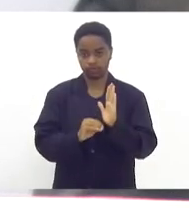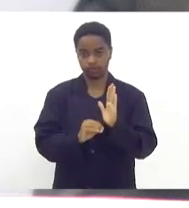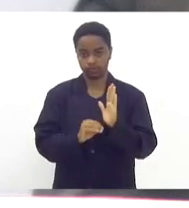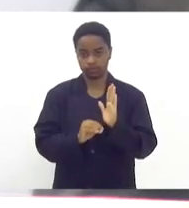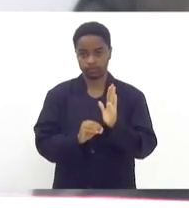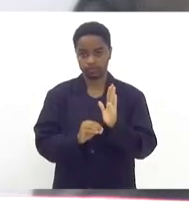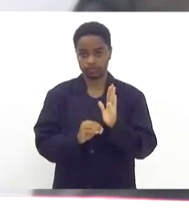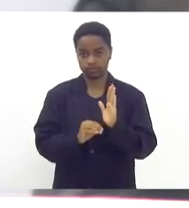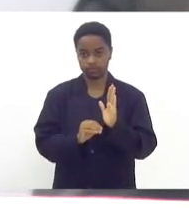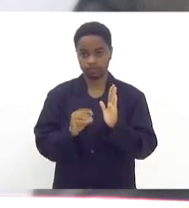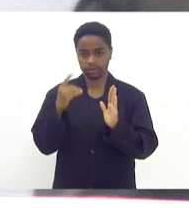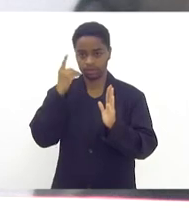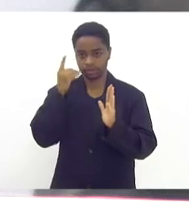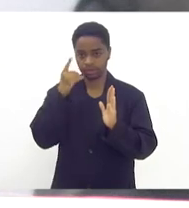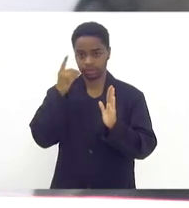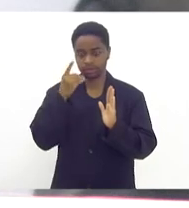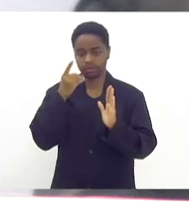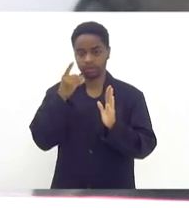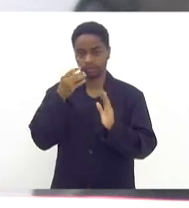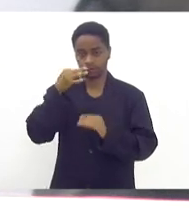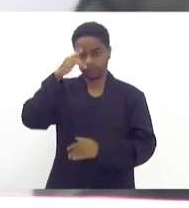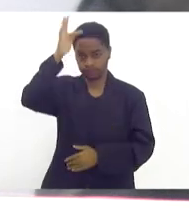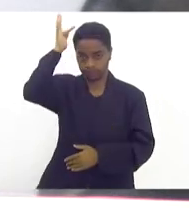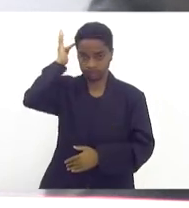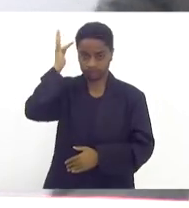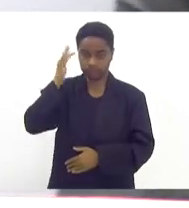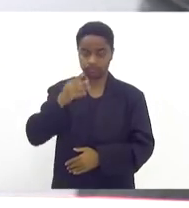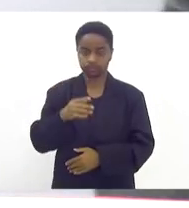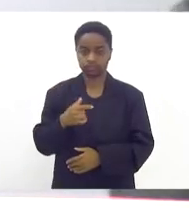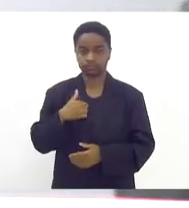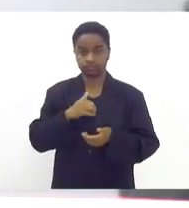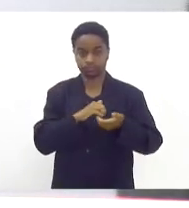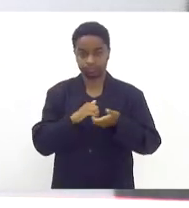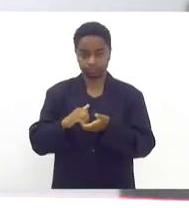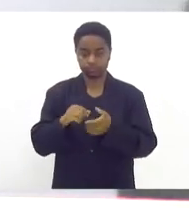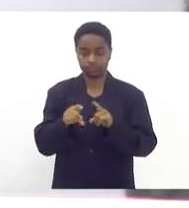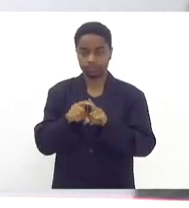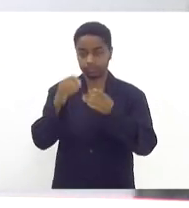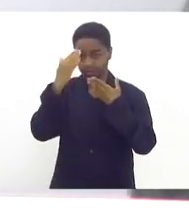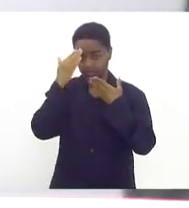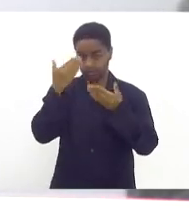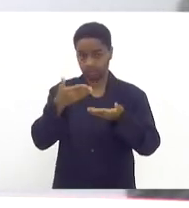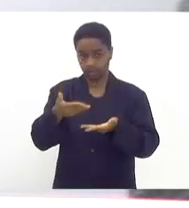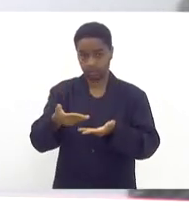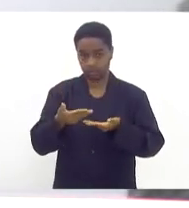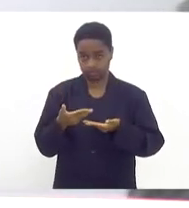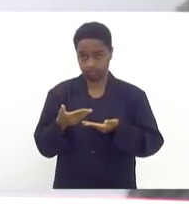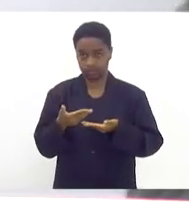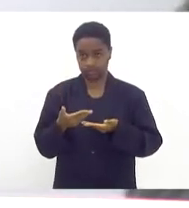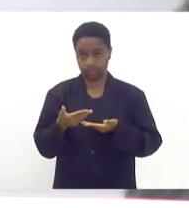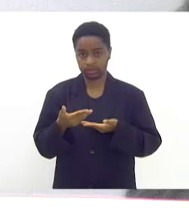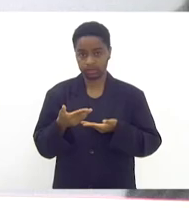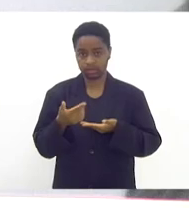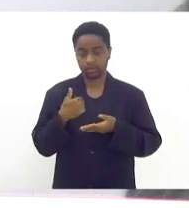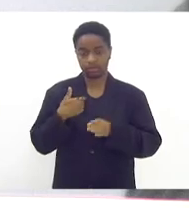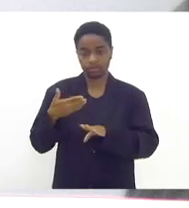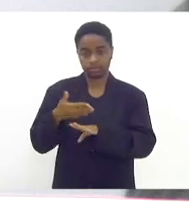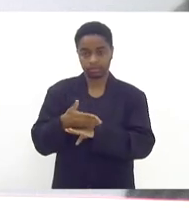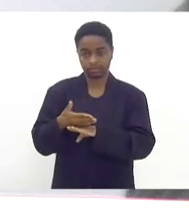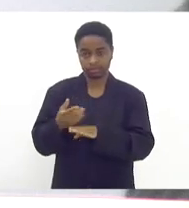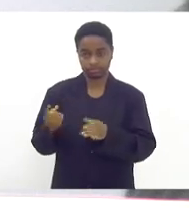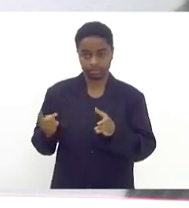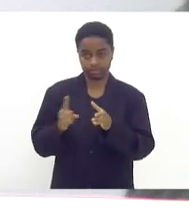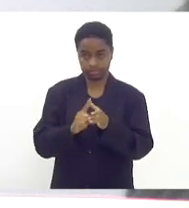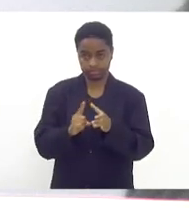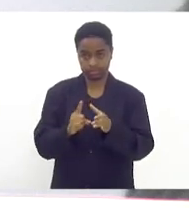Deputado Estadual Fred Pacheco cumprimento vossa excelência agradeço com muito apreço o convite enviado para compor a casa Legislativa Então